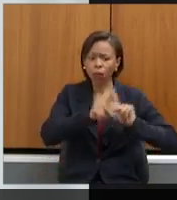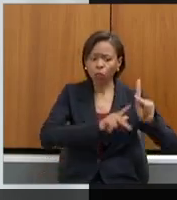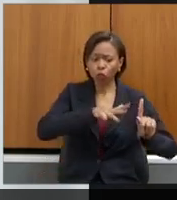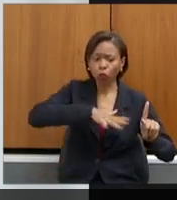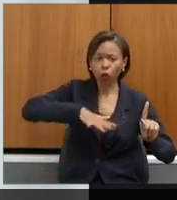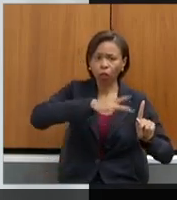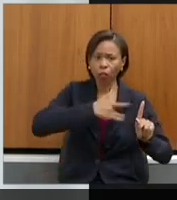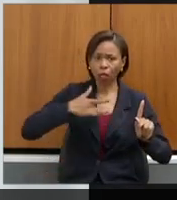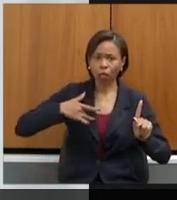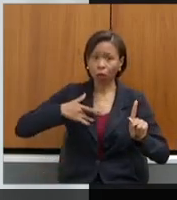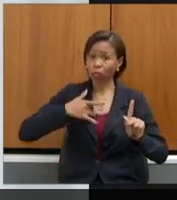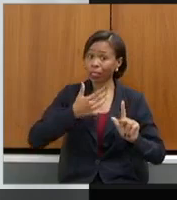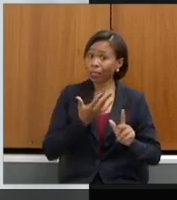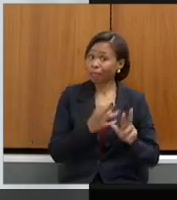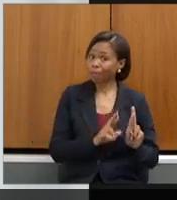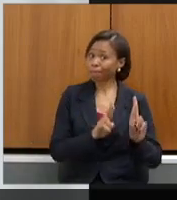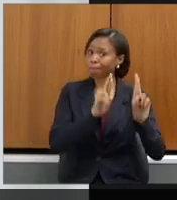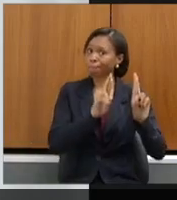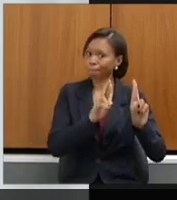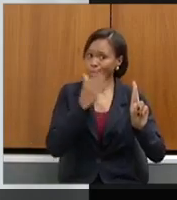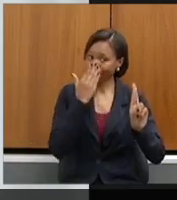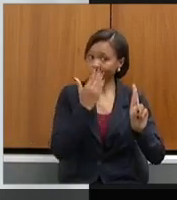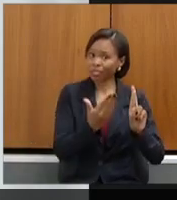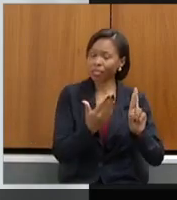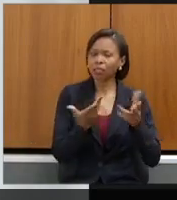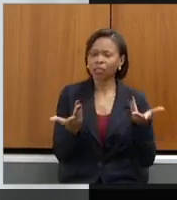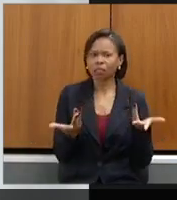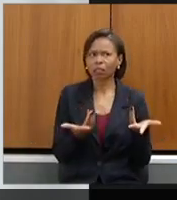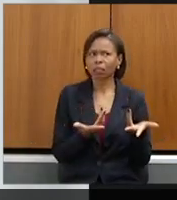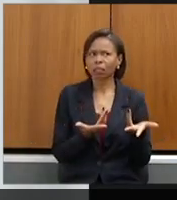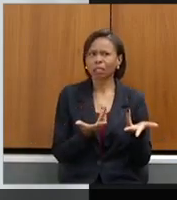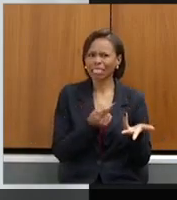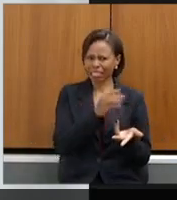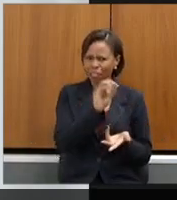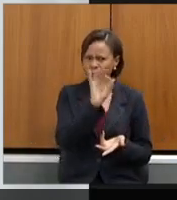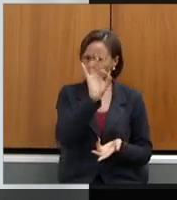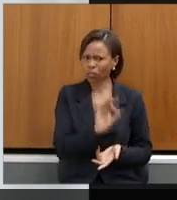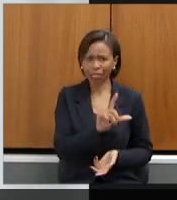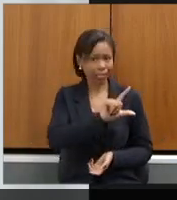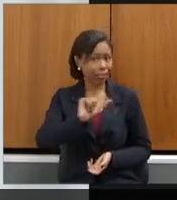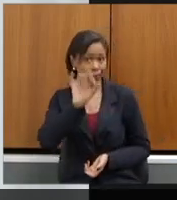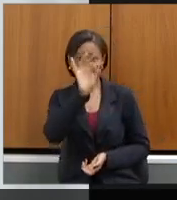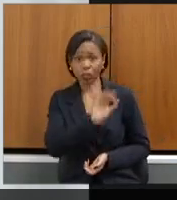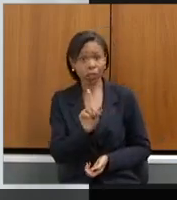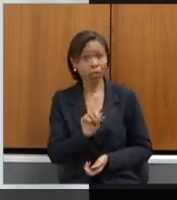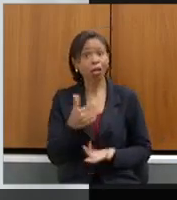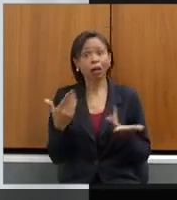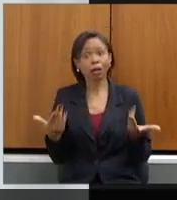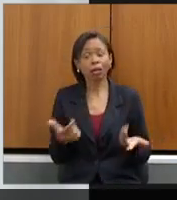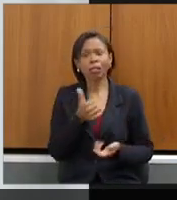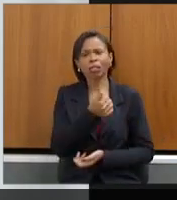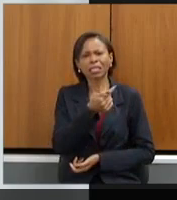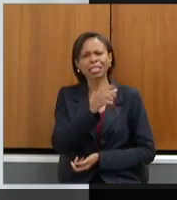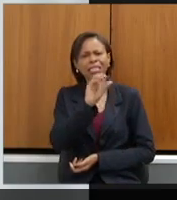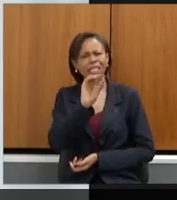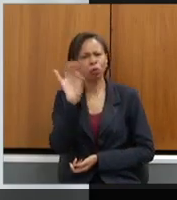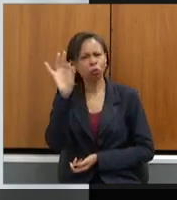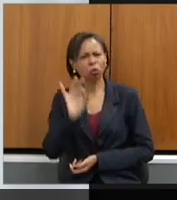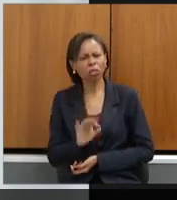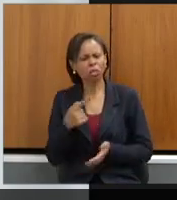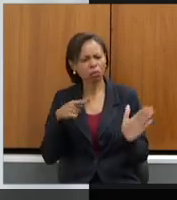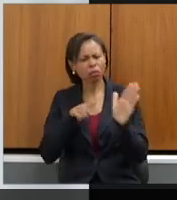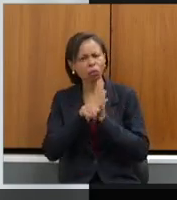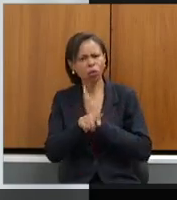conta setenta por cento não somente 100 porcento eu pergunto se isso não causam desconforto ao secretário cento e setenta por cento e não feliz então o maior